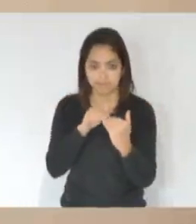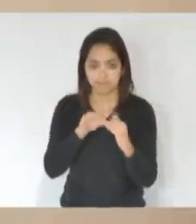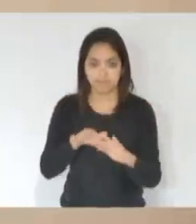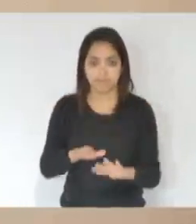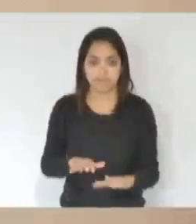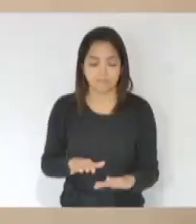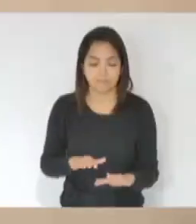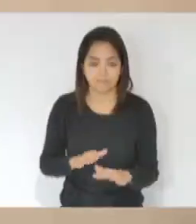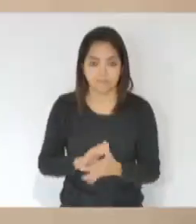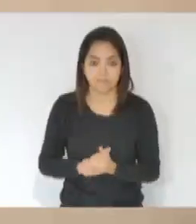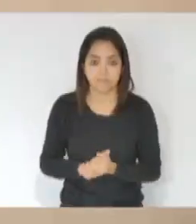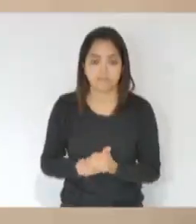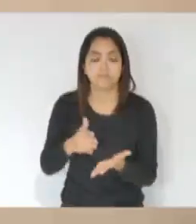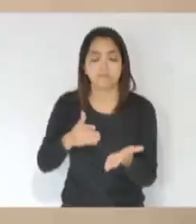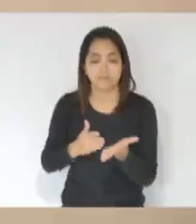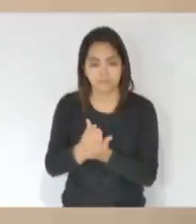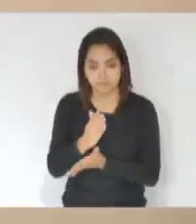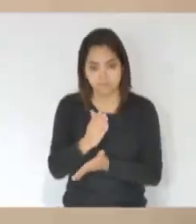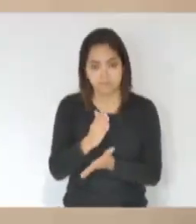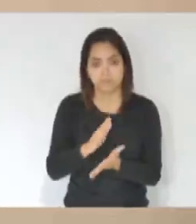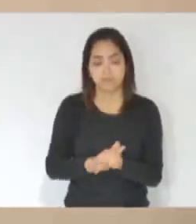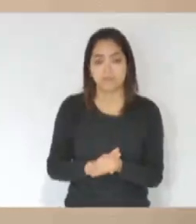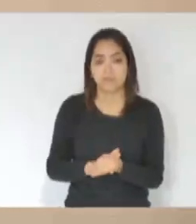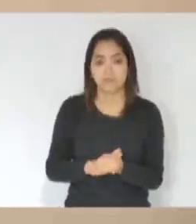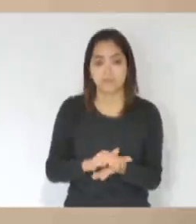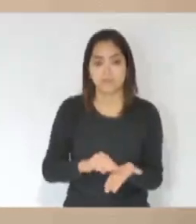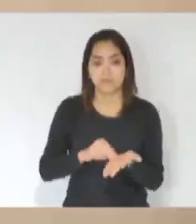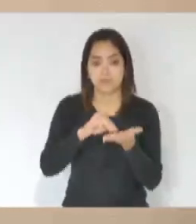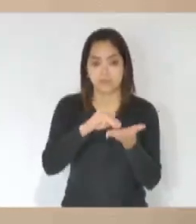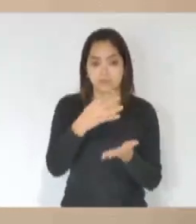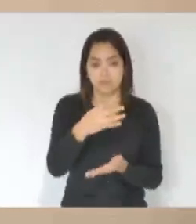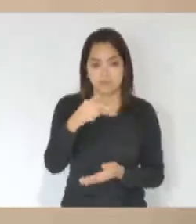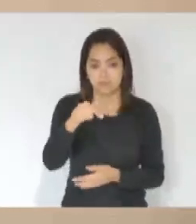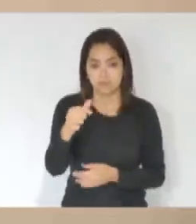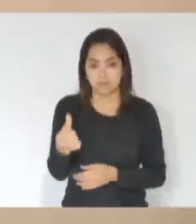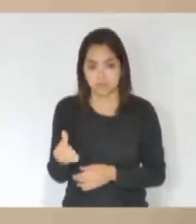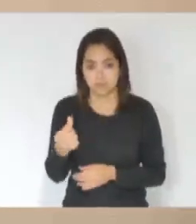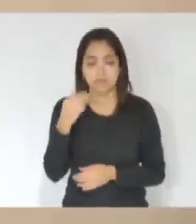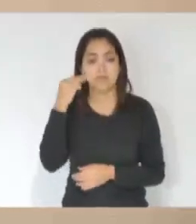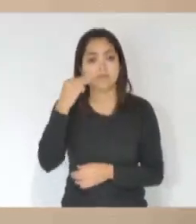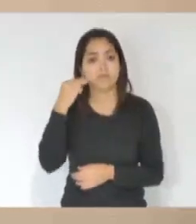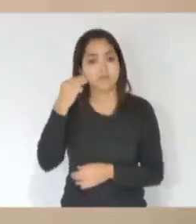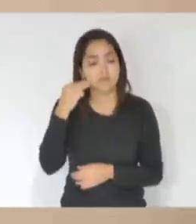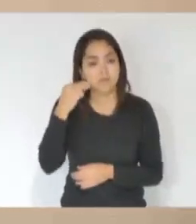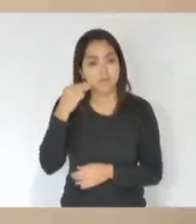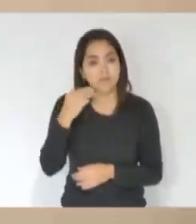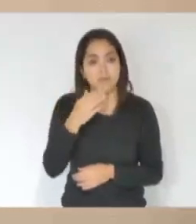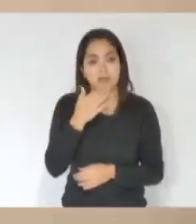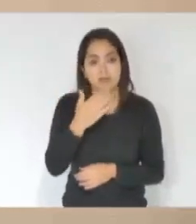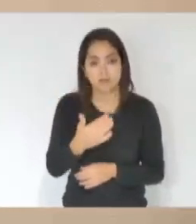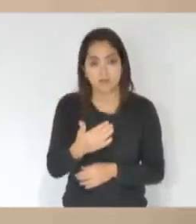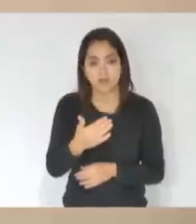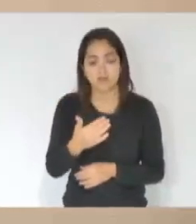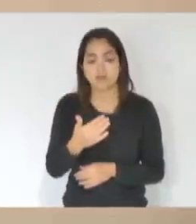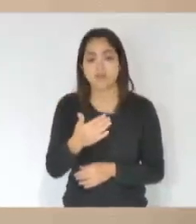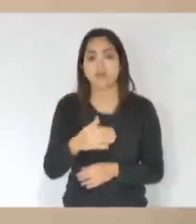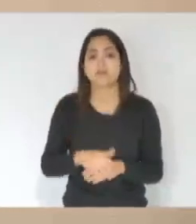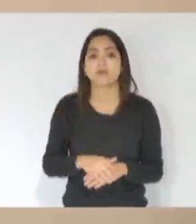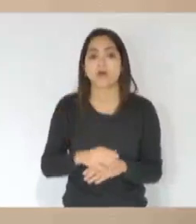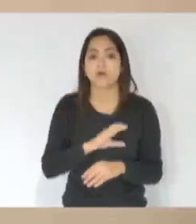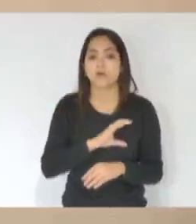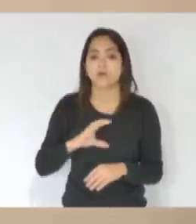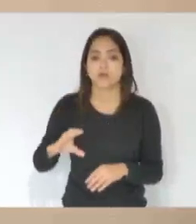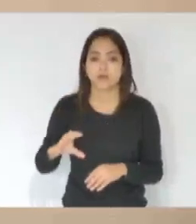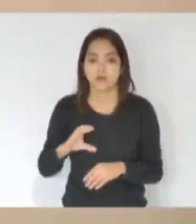encontram. Aprovado por unanimidade. Moção 476, autor deputado Márcio Machado, apelando ao coordenador do Fórum Parlamentar